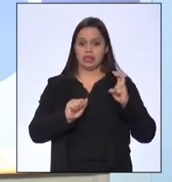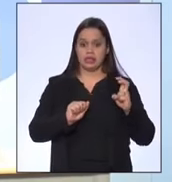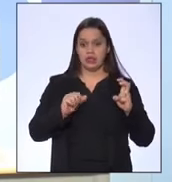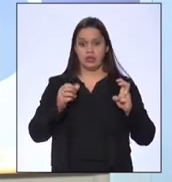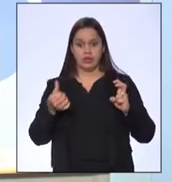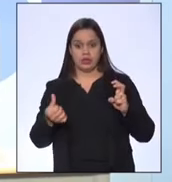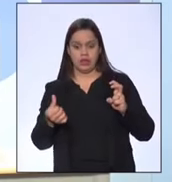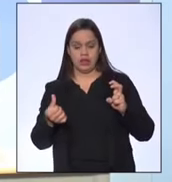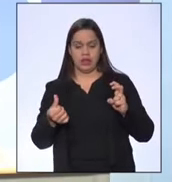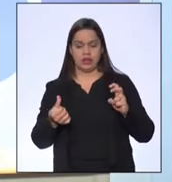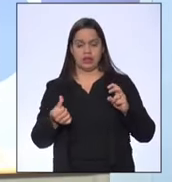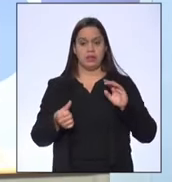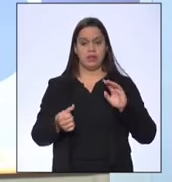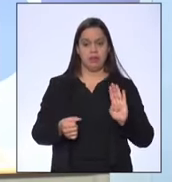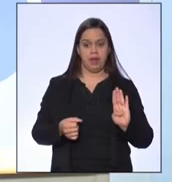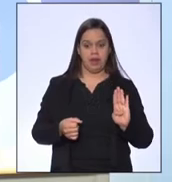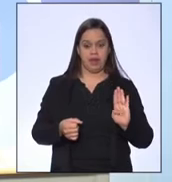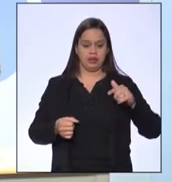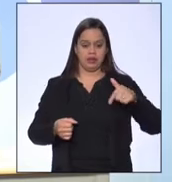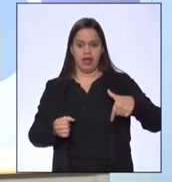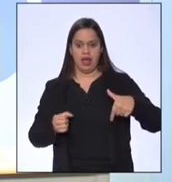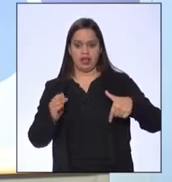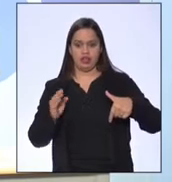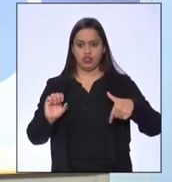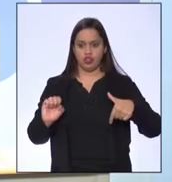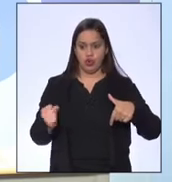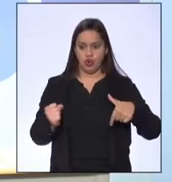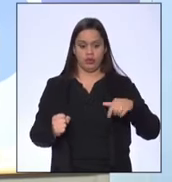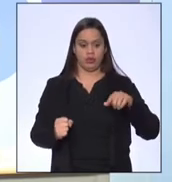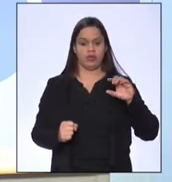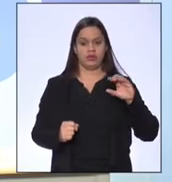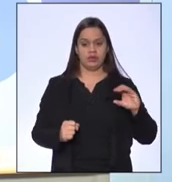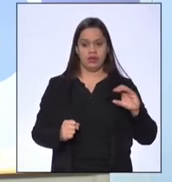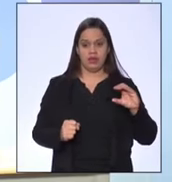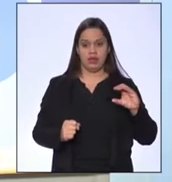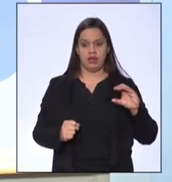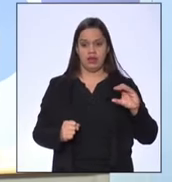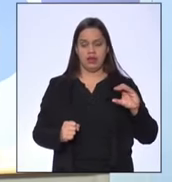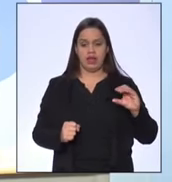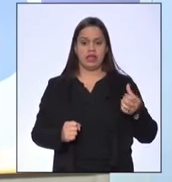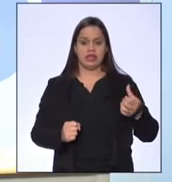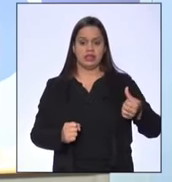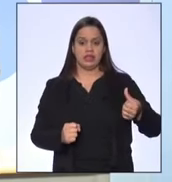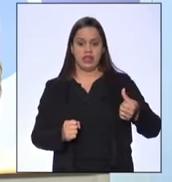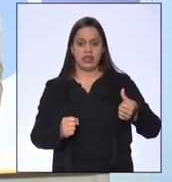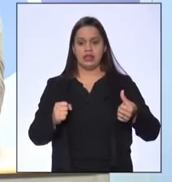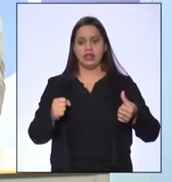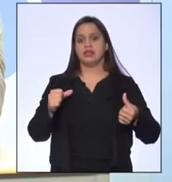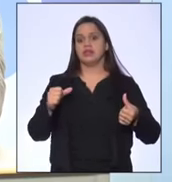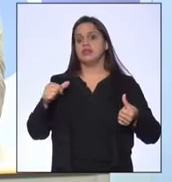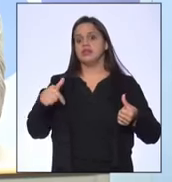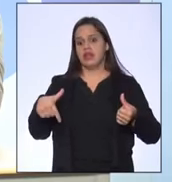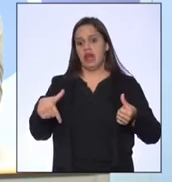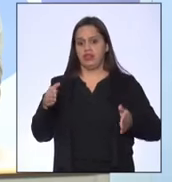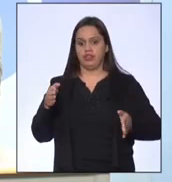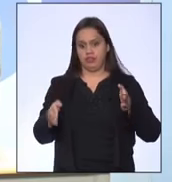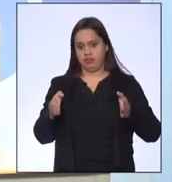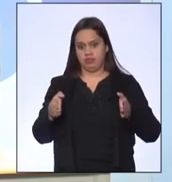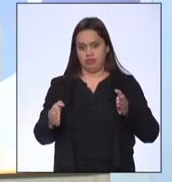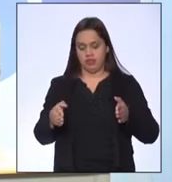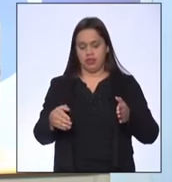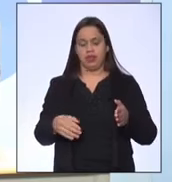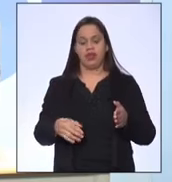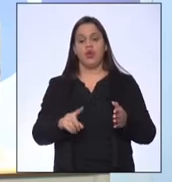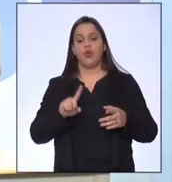B está entre 7 e 8 e a letra C está entre 6 e 7. O Richard,